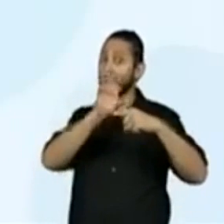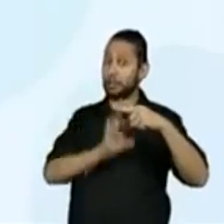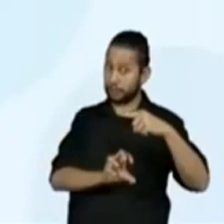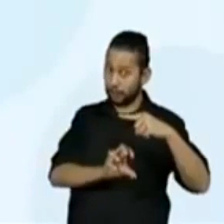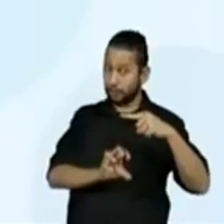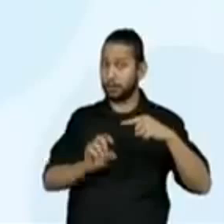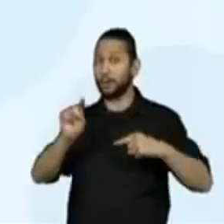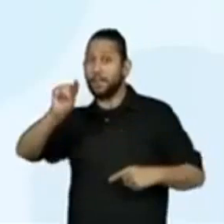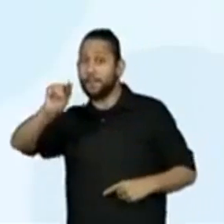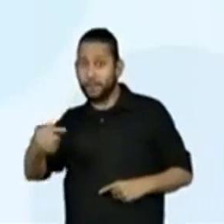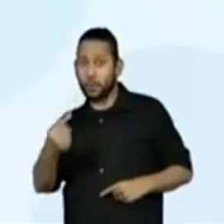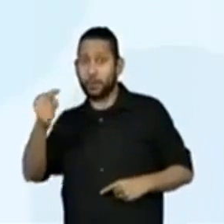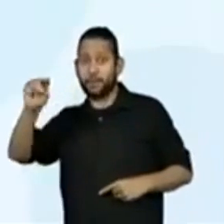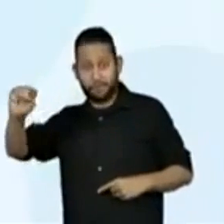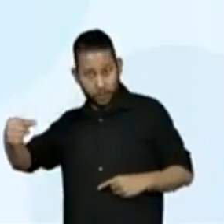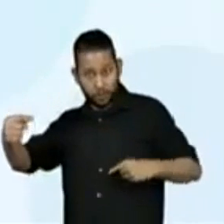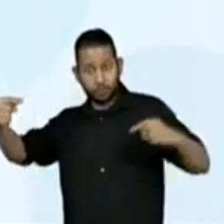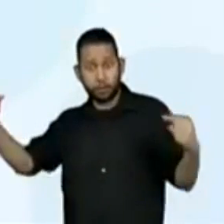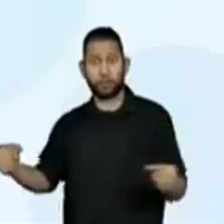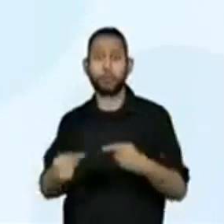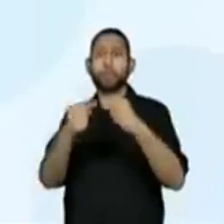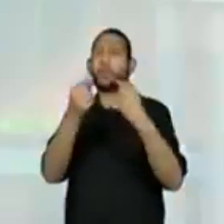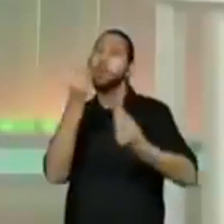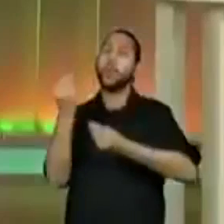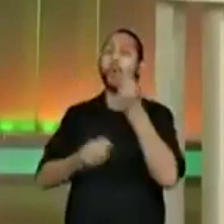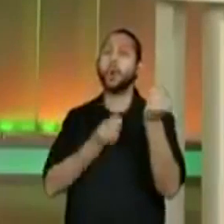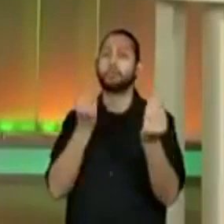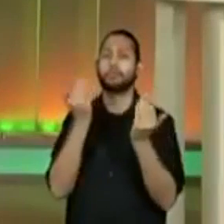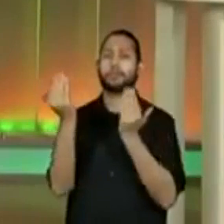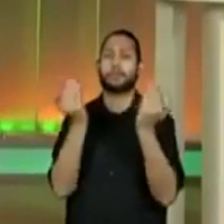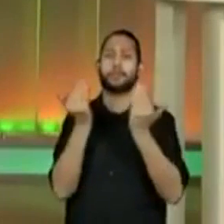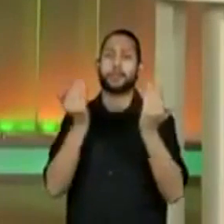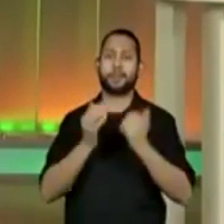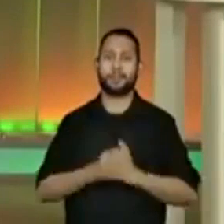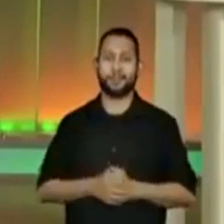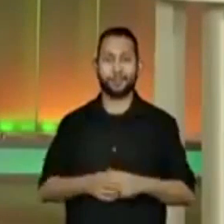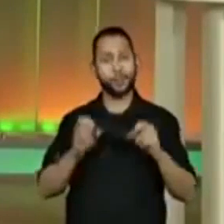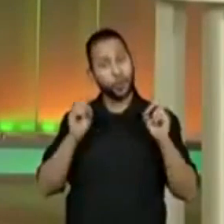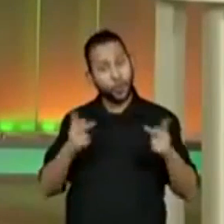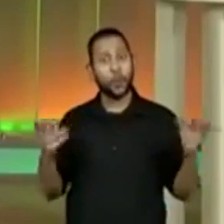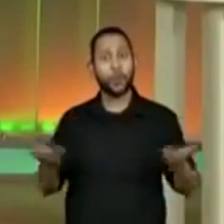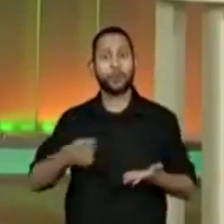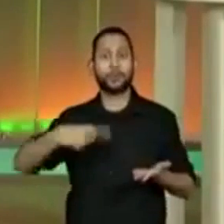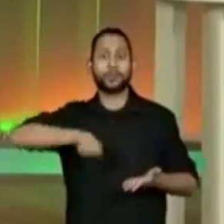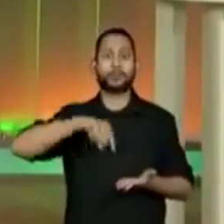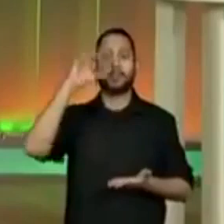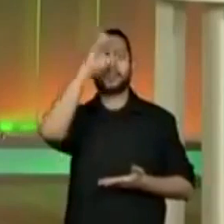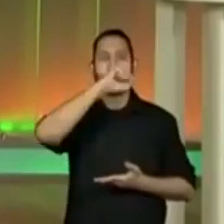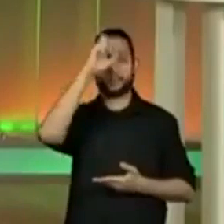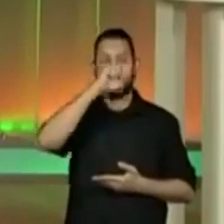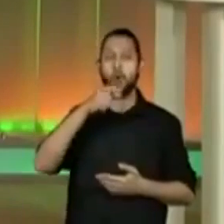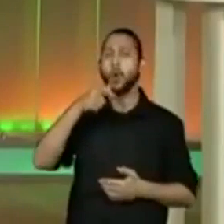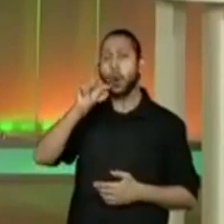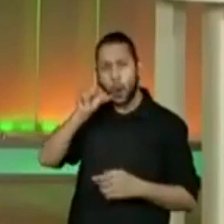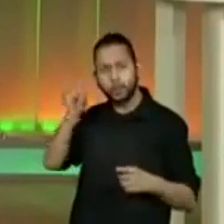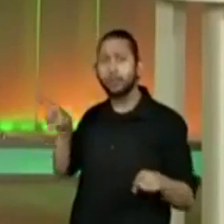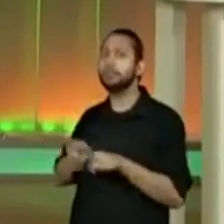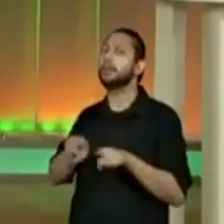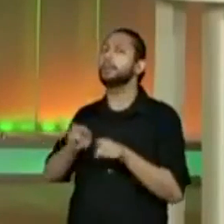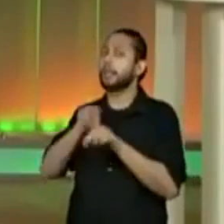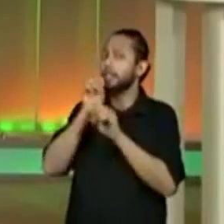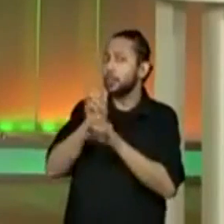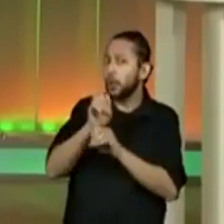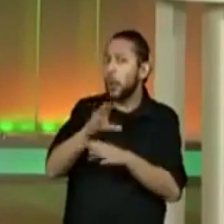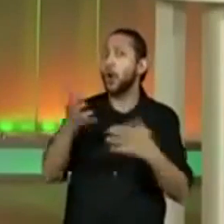representação decimal de um número racional. Essa é a nossa habilidade de hoje, é a mesma de ontem. Certo, pessoal?